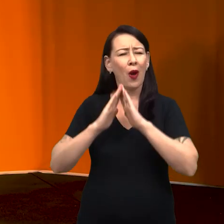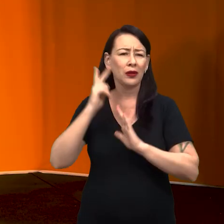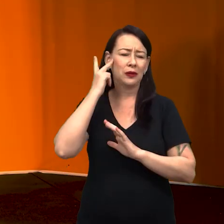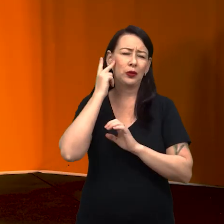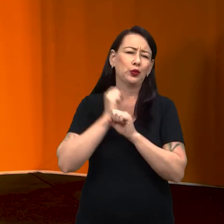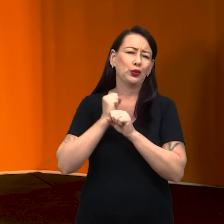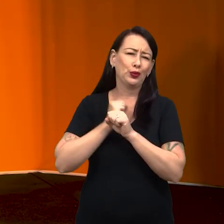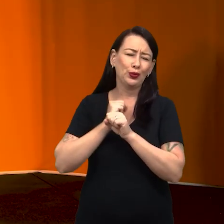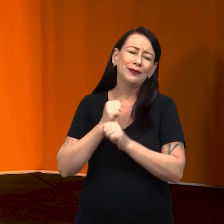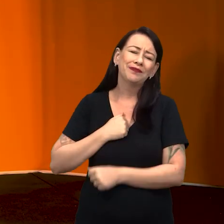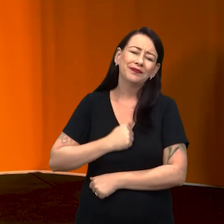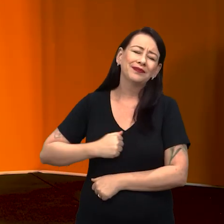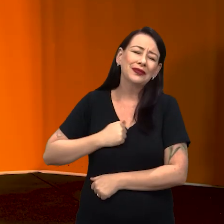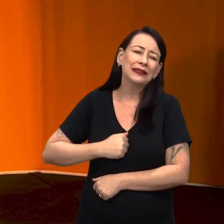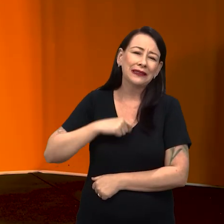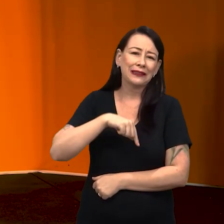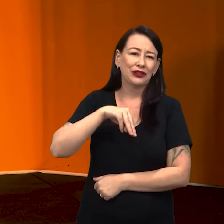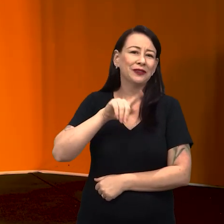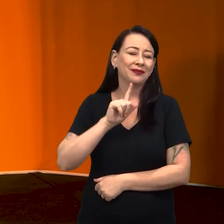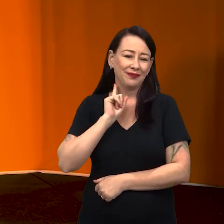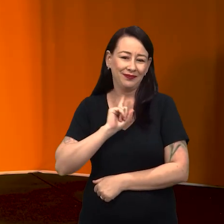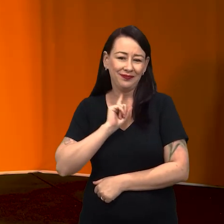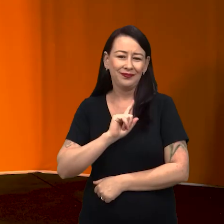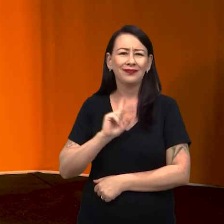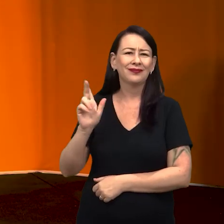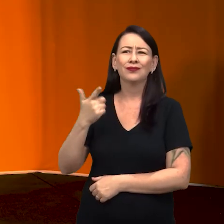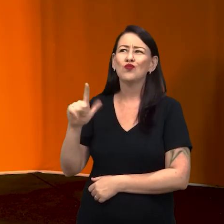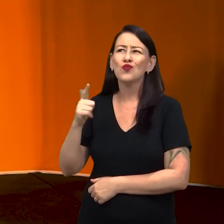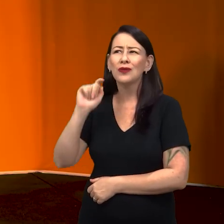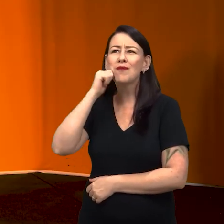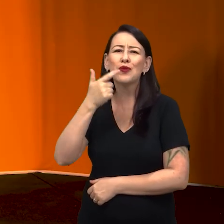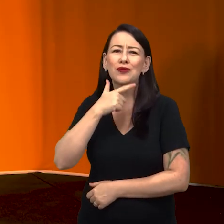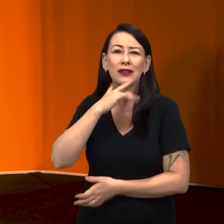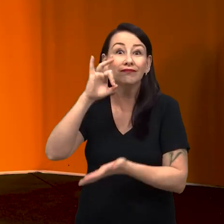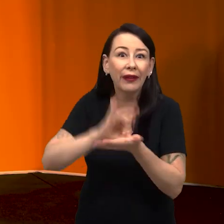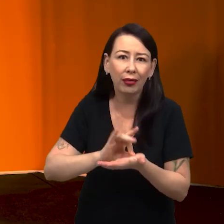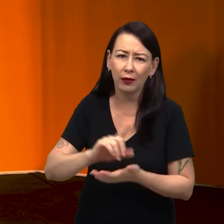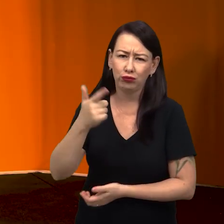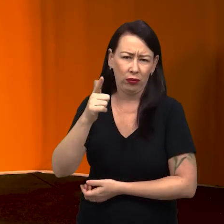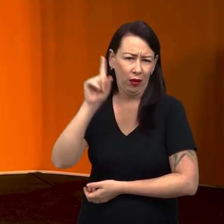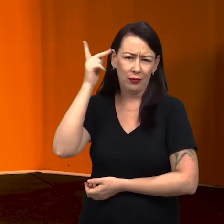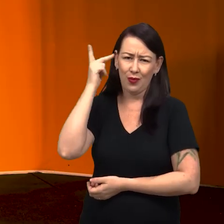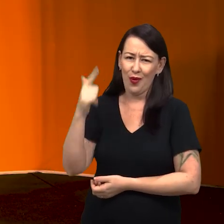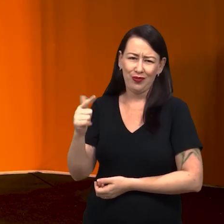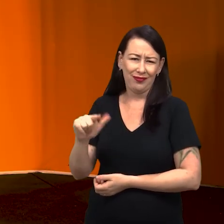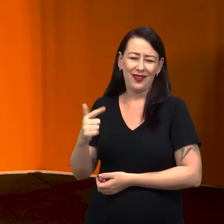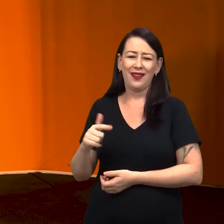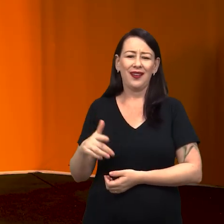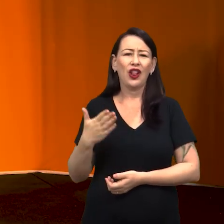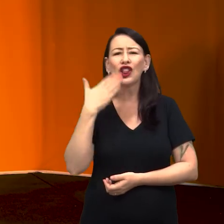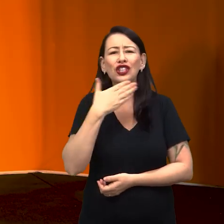tenho muita saudade de Minas, né? A gente fica lá, falta pão de queijo com queijo, falta,